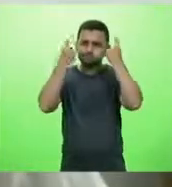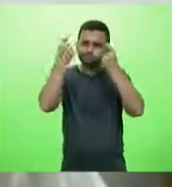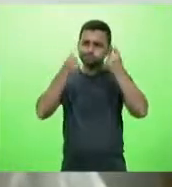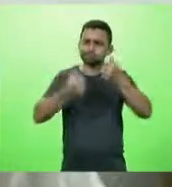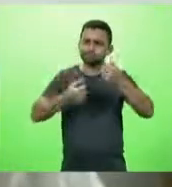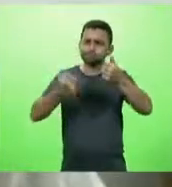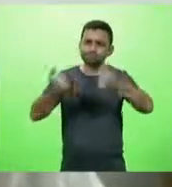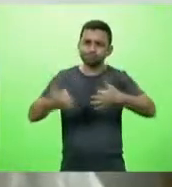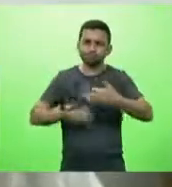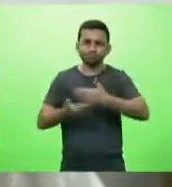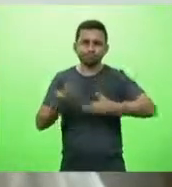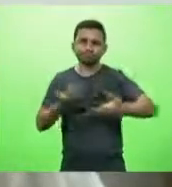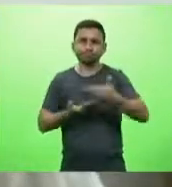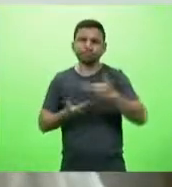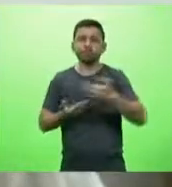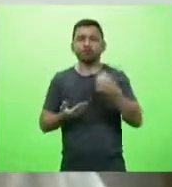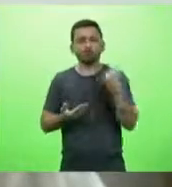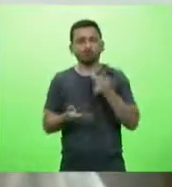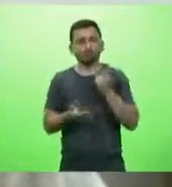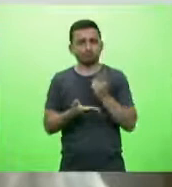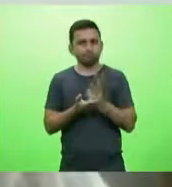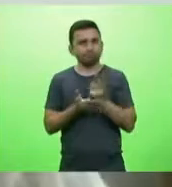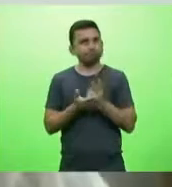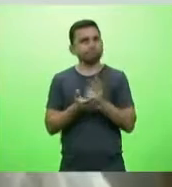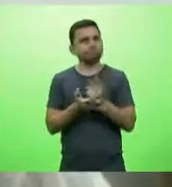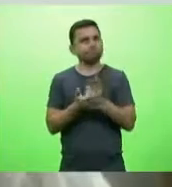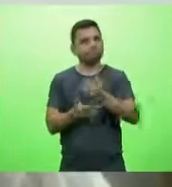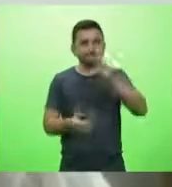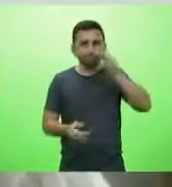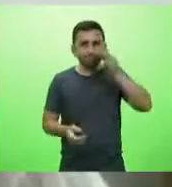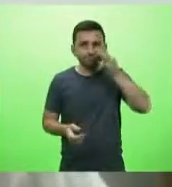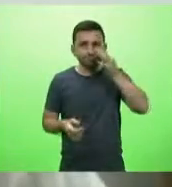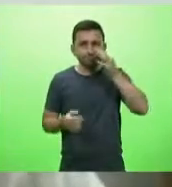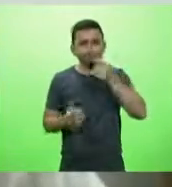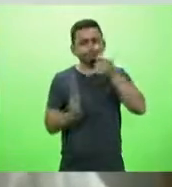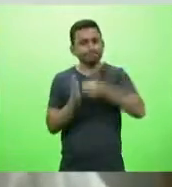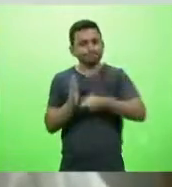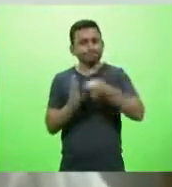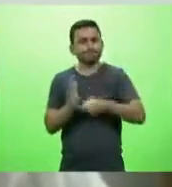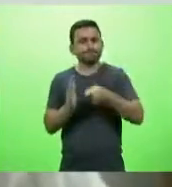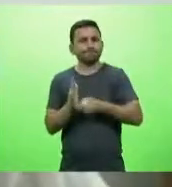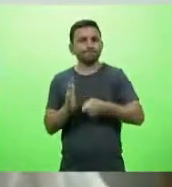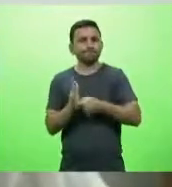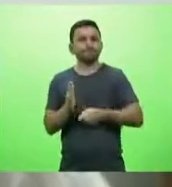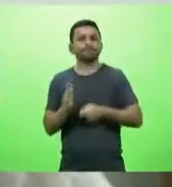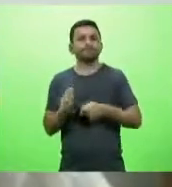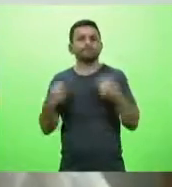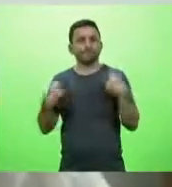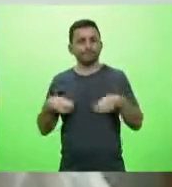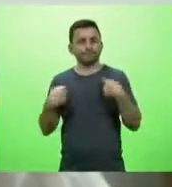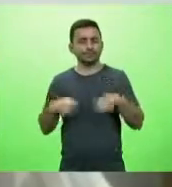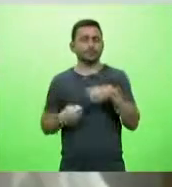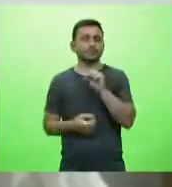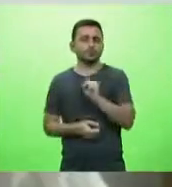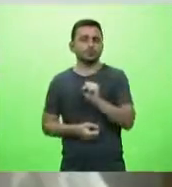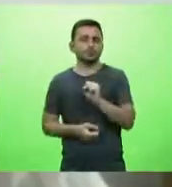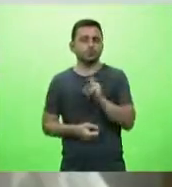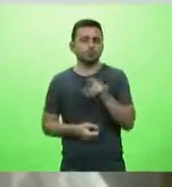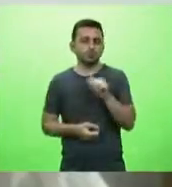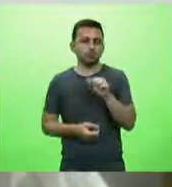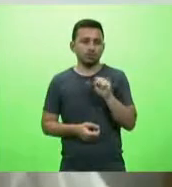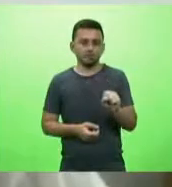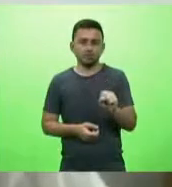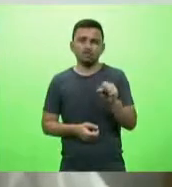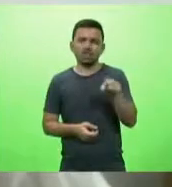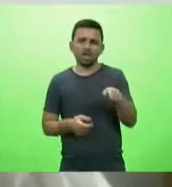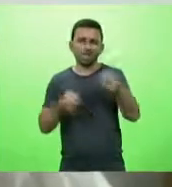e é claro que nós vamos continuar acompanhando e cobrando para que efetivamente o SUAS se consolide